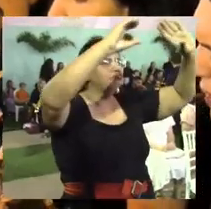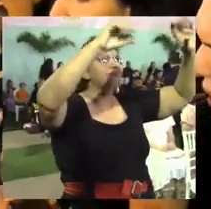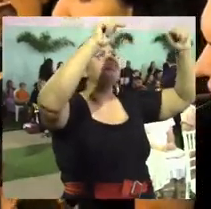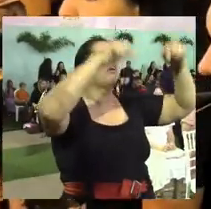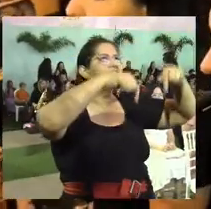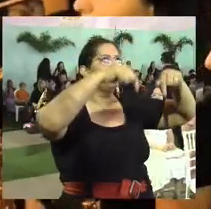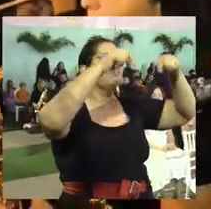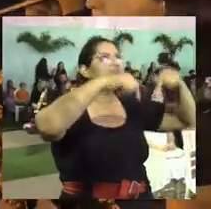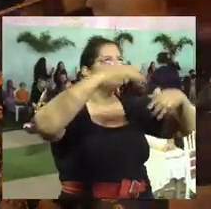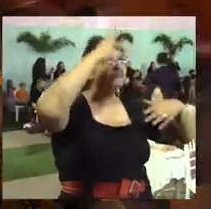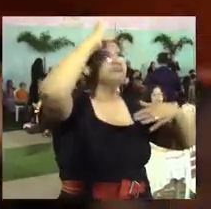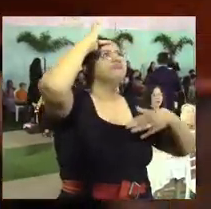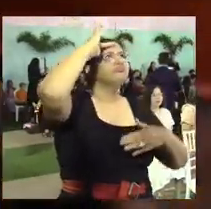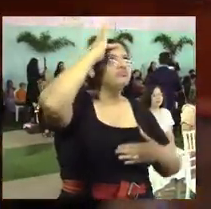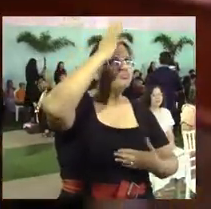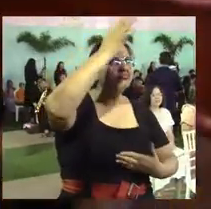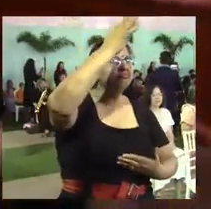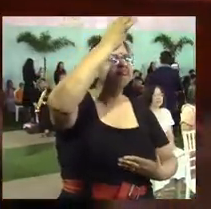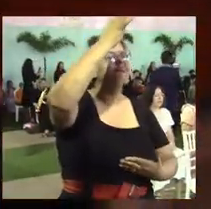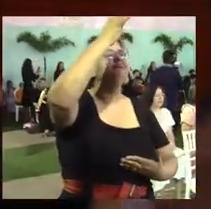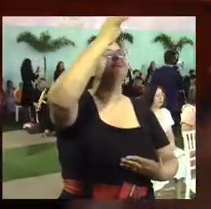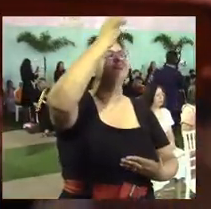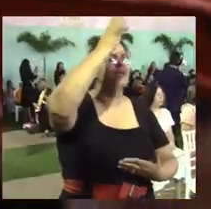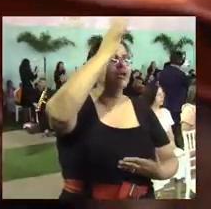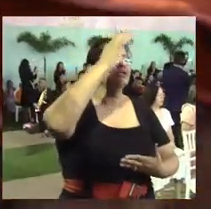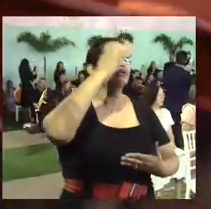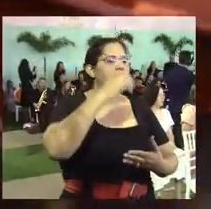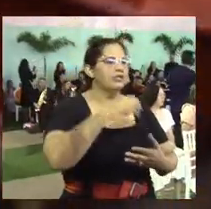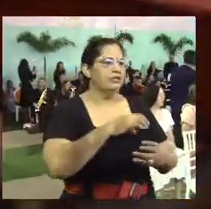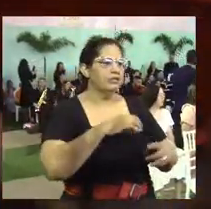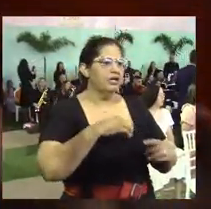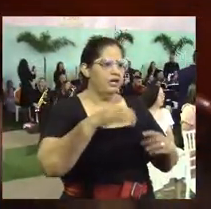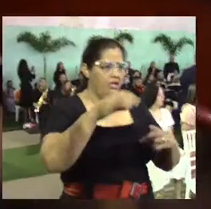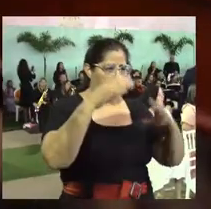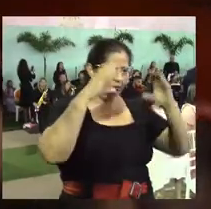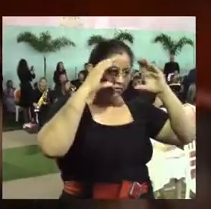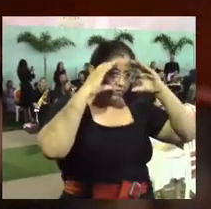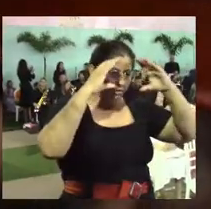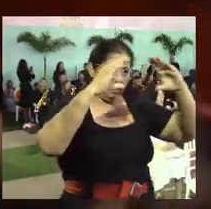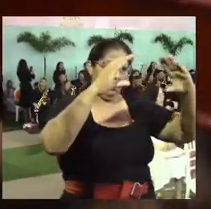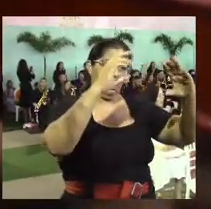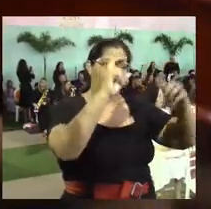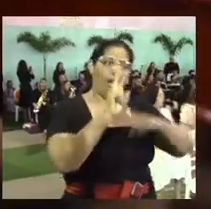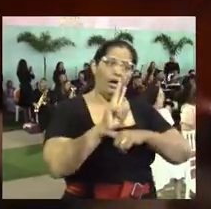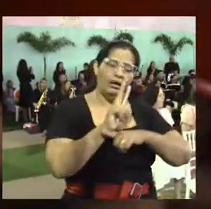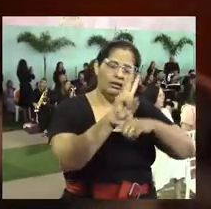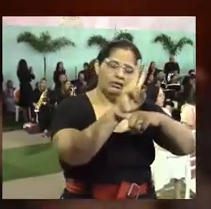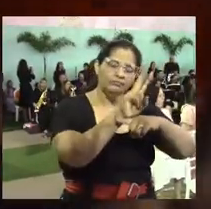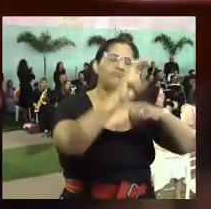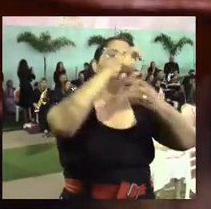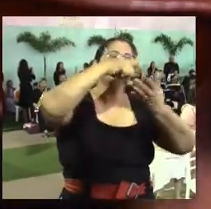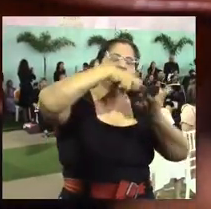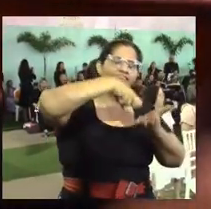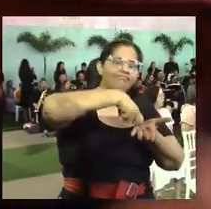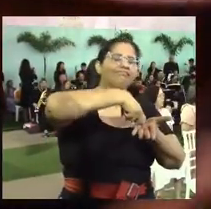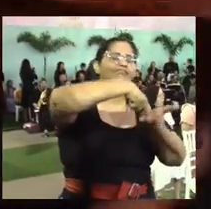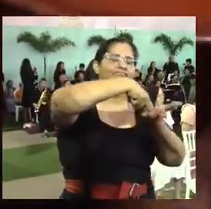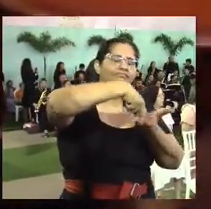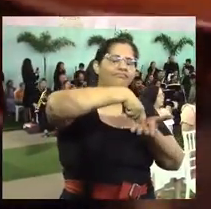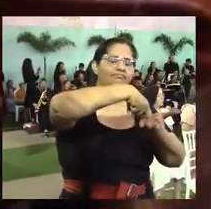céu vem aqui confiante e orar